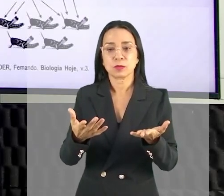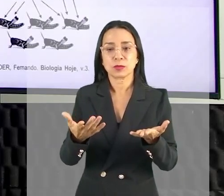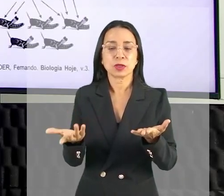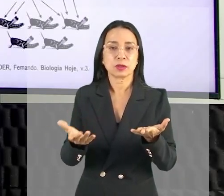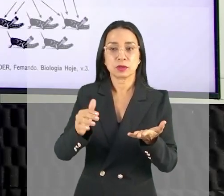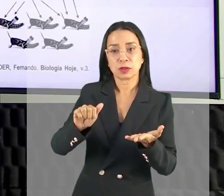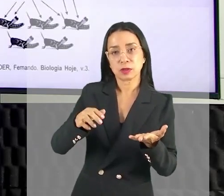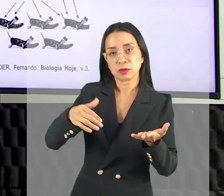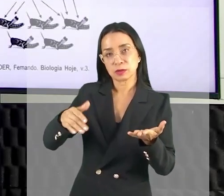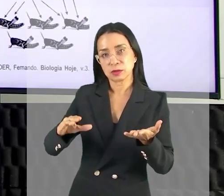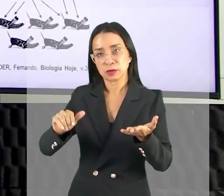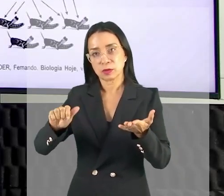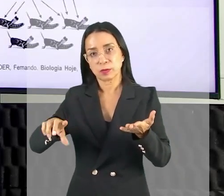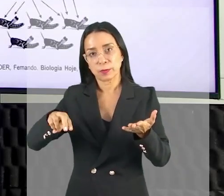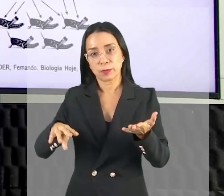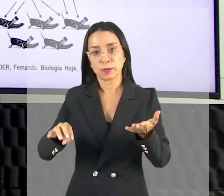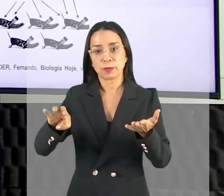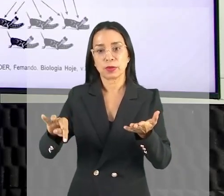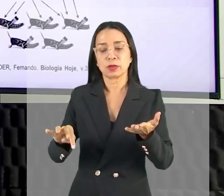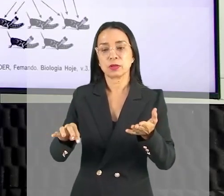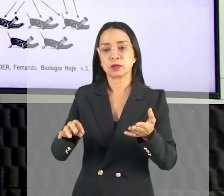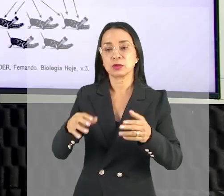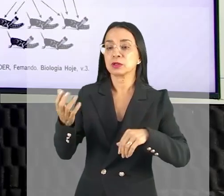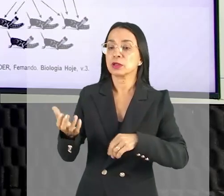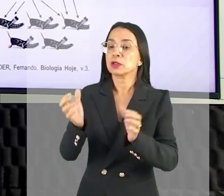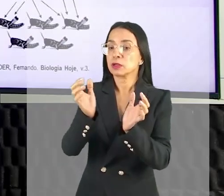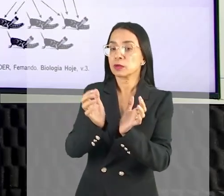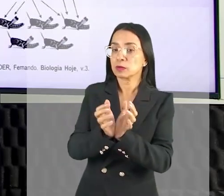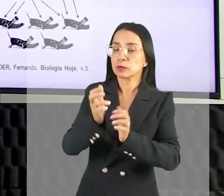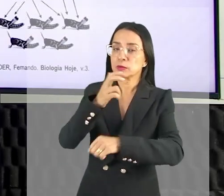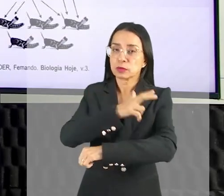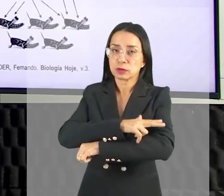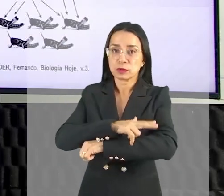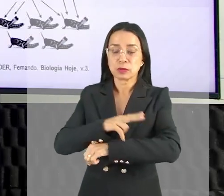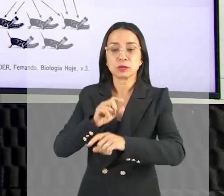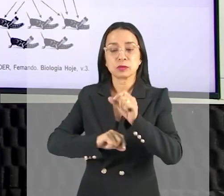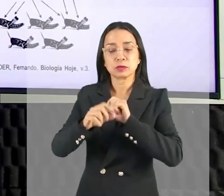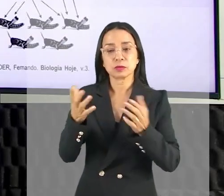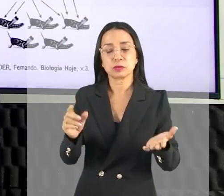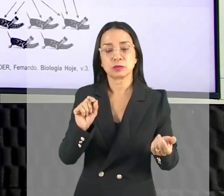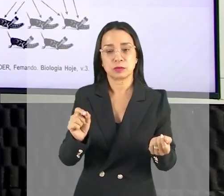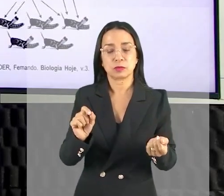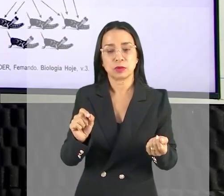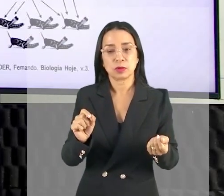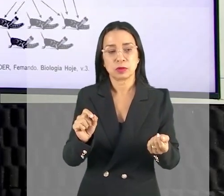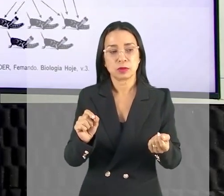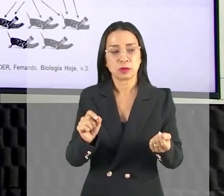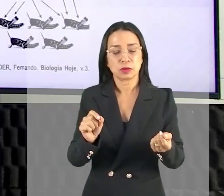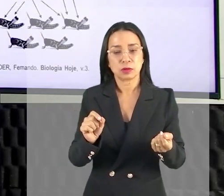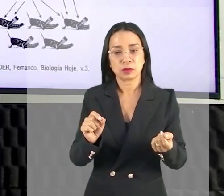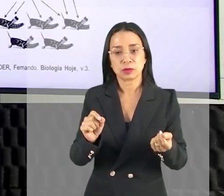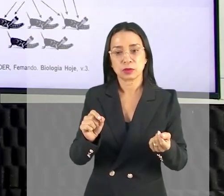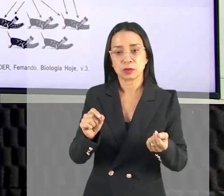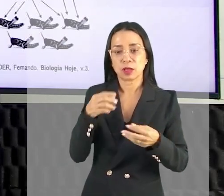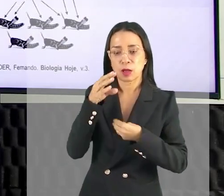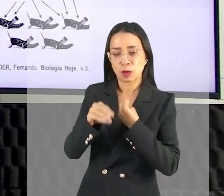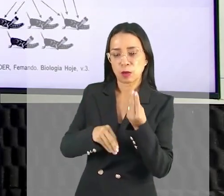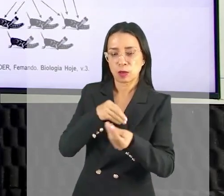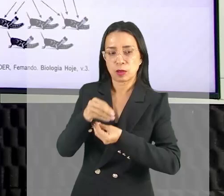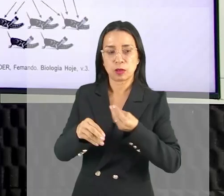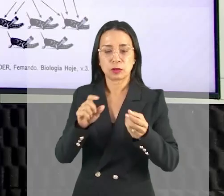nessa população, tá? Por meio do inseticida. Então, esse inseticida está